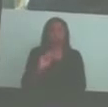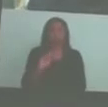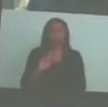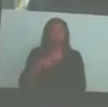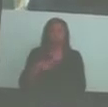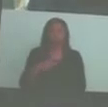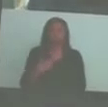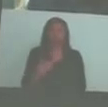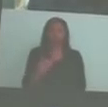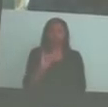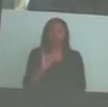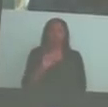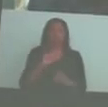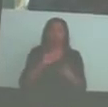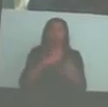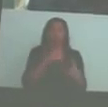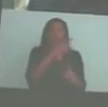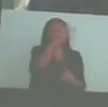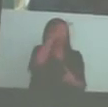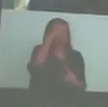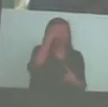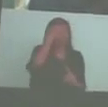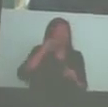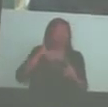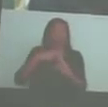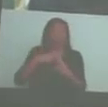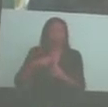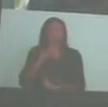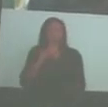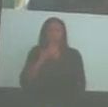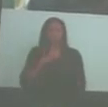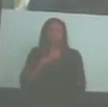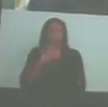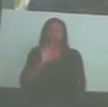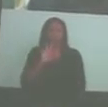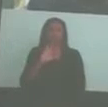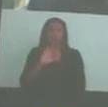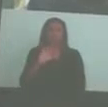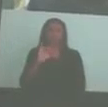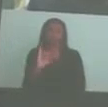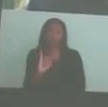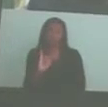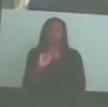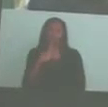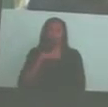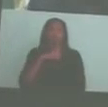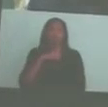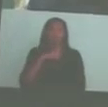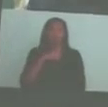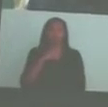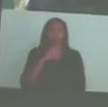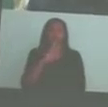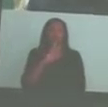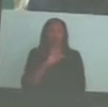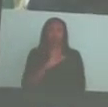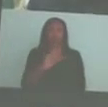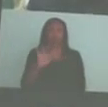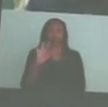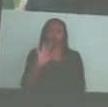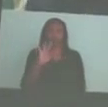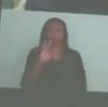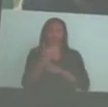extensiva GTCI, que seja implantada acesso à internet Wi-Fi, tipo gratuito, na Praça